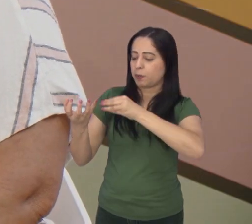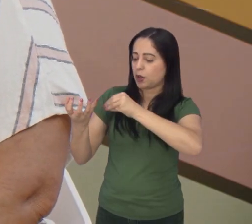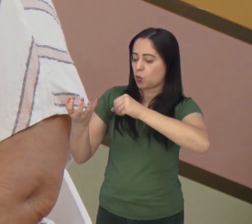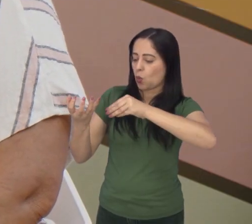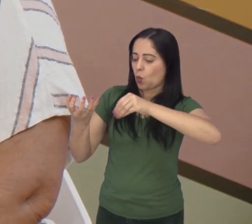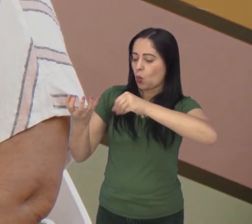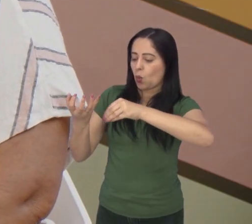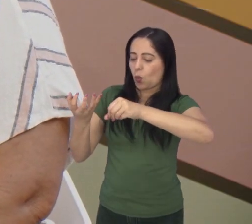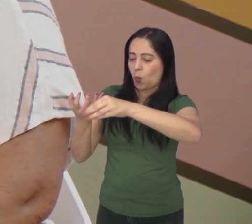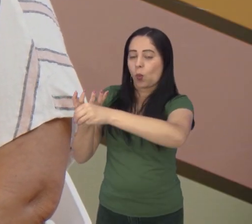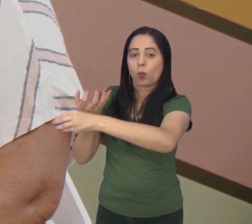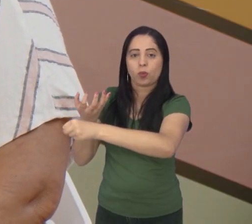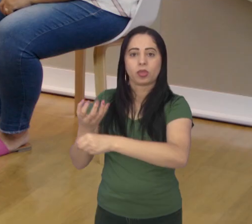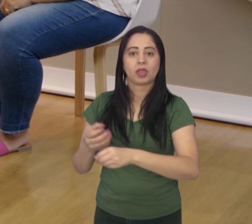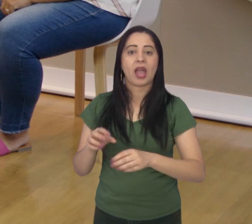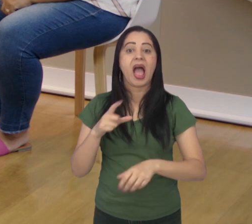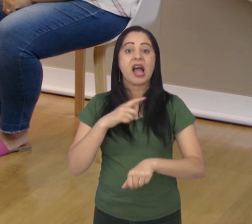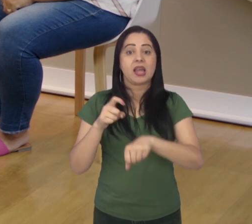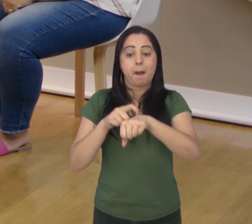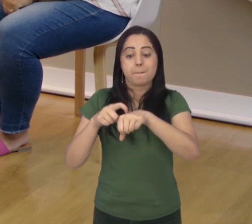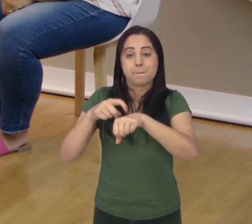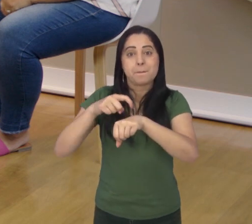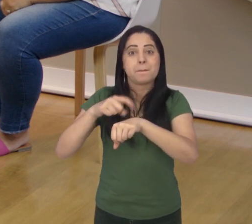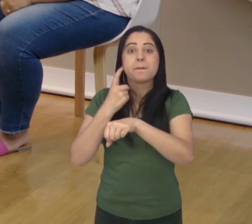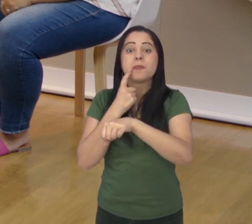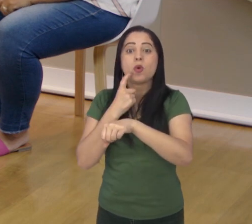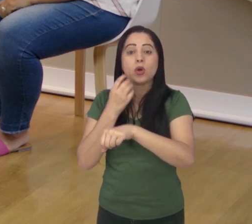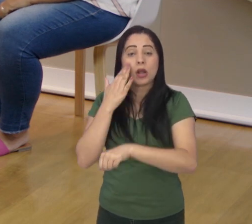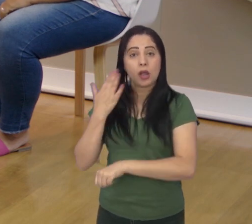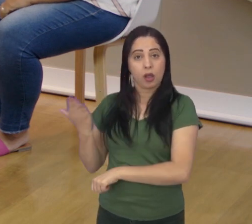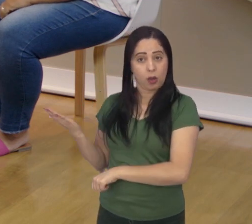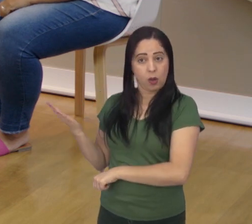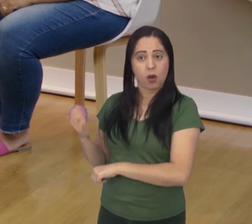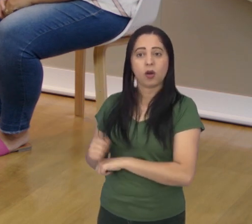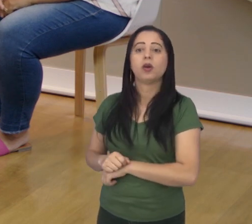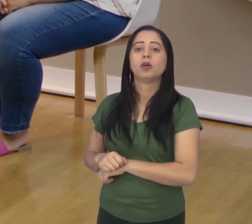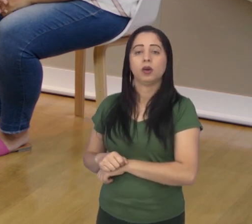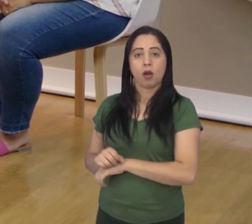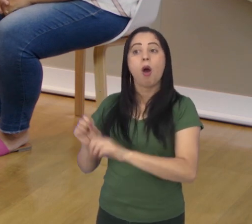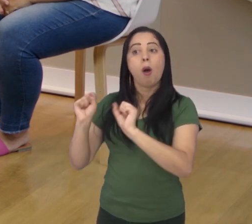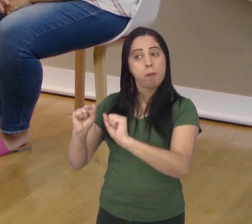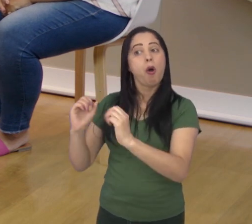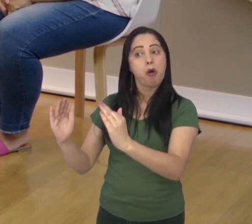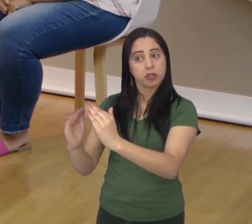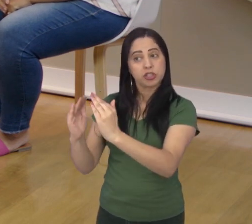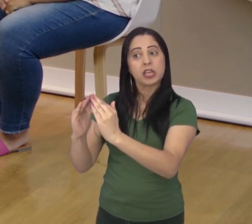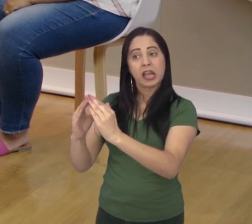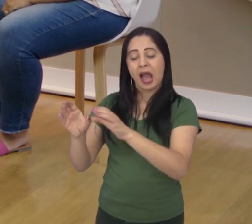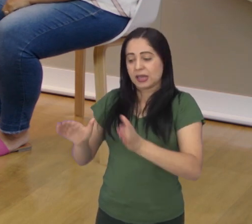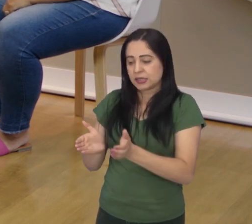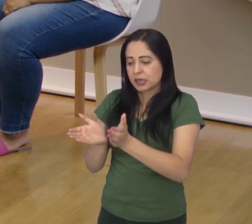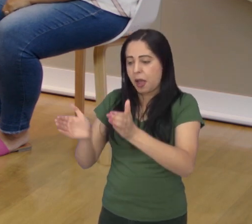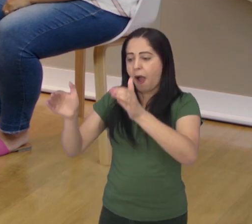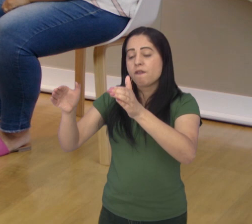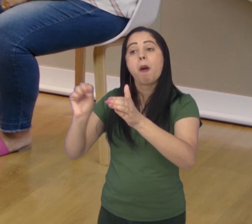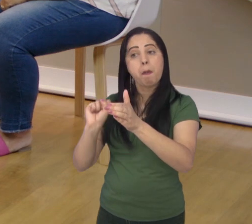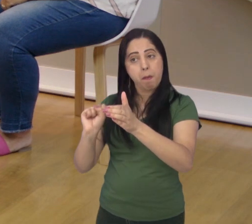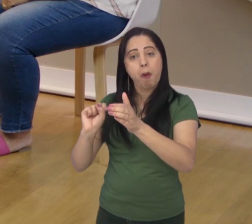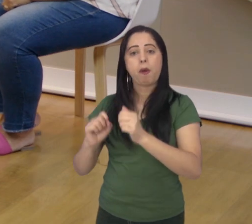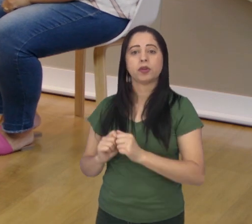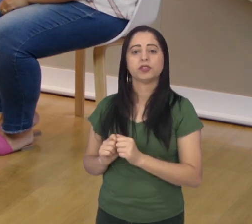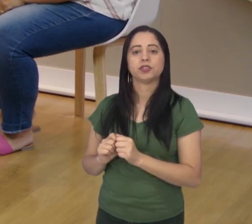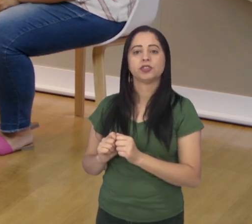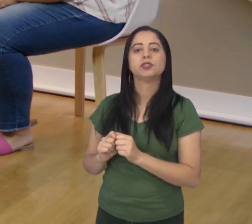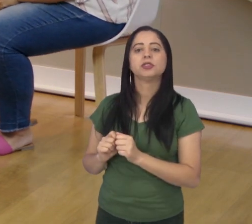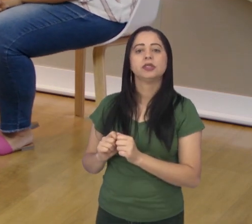mais algumas aqui também, olha. Morango. E essas plantas dão para ter em casa também. Em vasos. Em vaso. Como